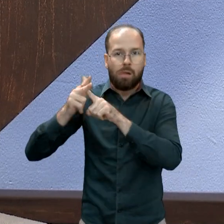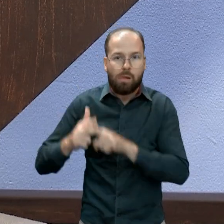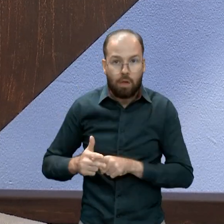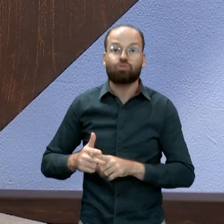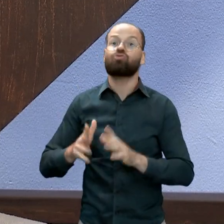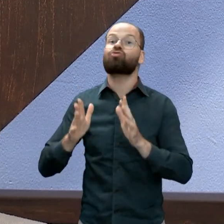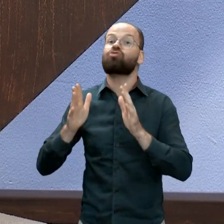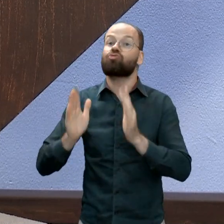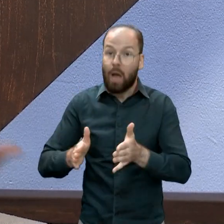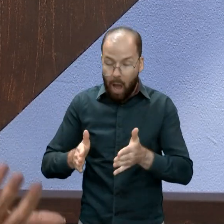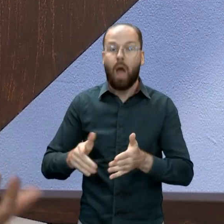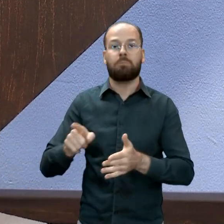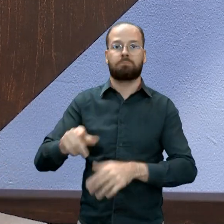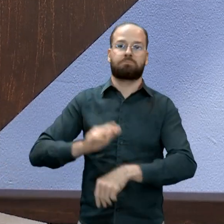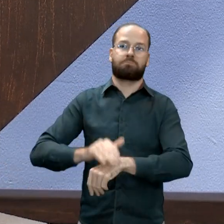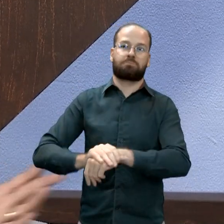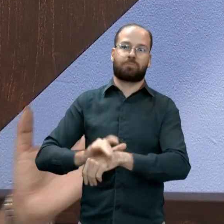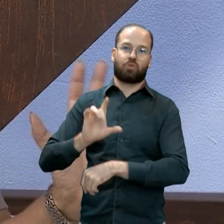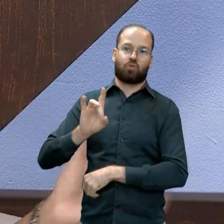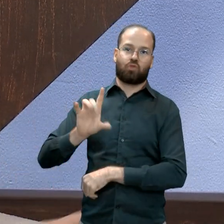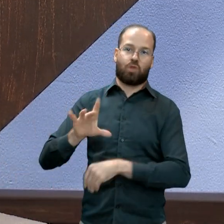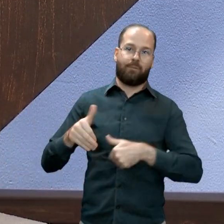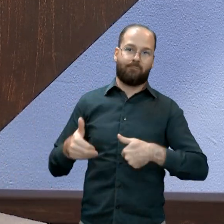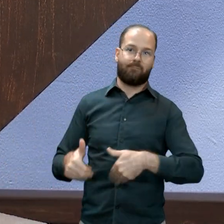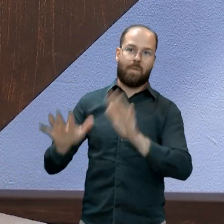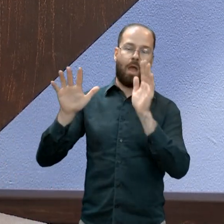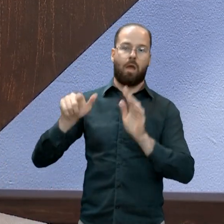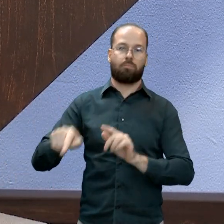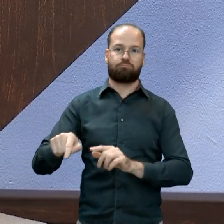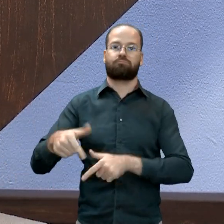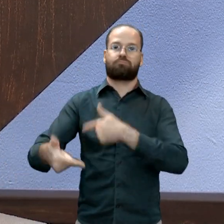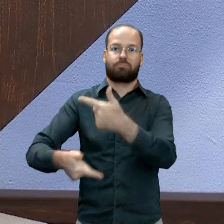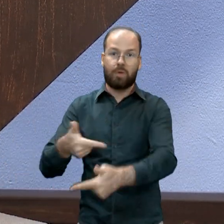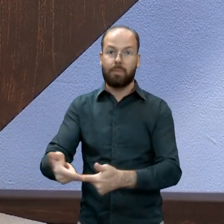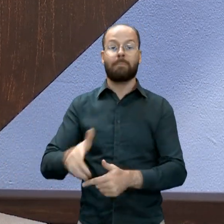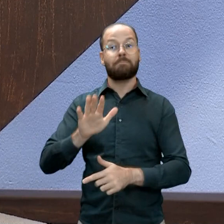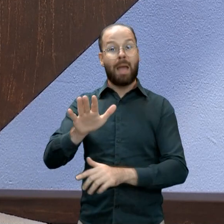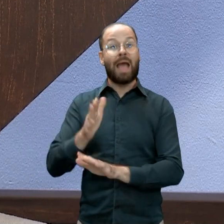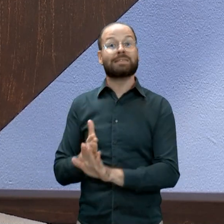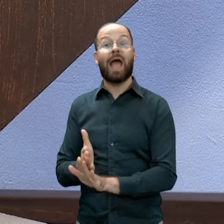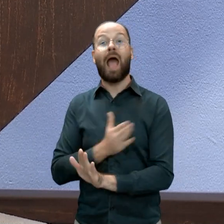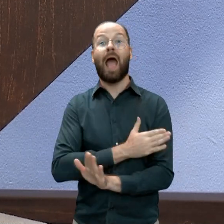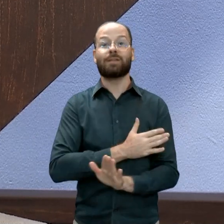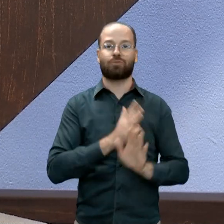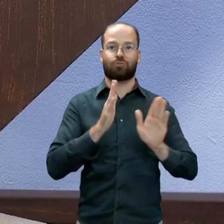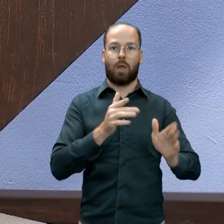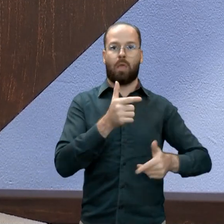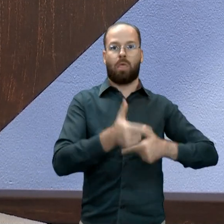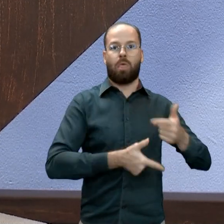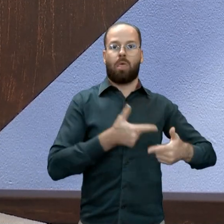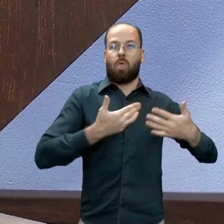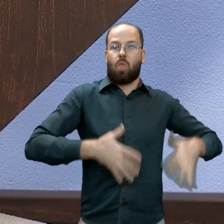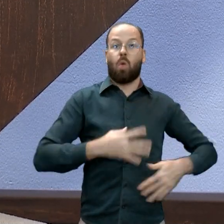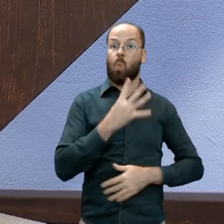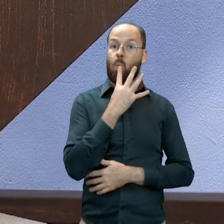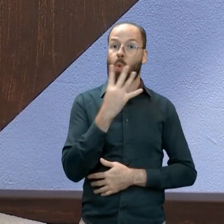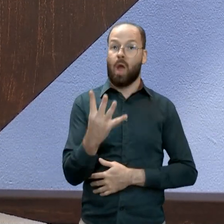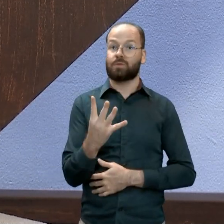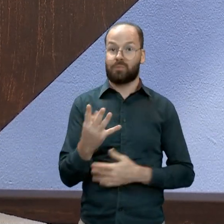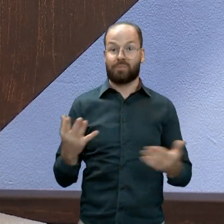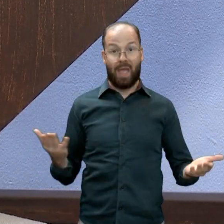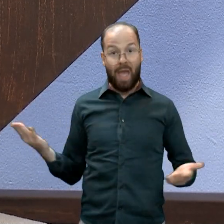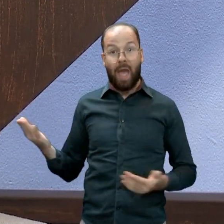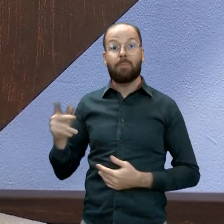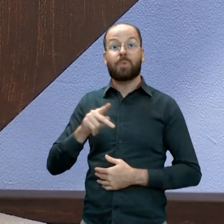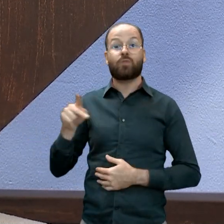leitura automática, mas antes disso, né, teve todo um trabalho de 4 anos anteriores, no caso do professor Oswaldo, muito mais tempo.